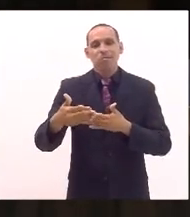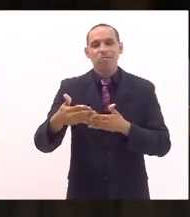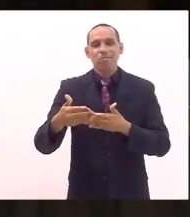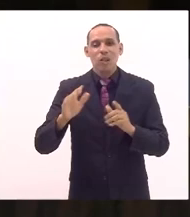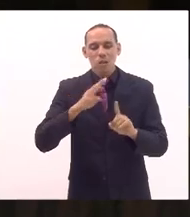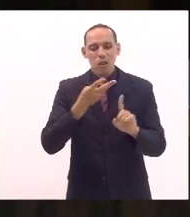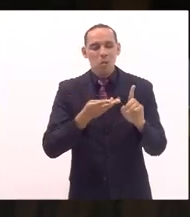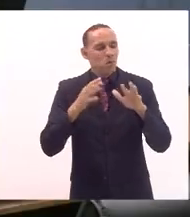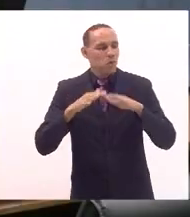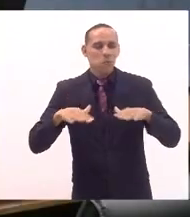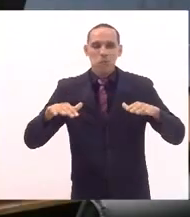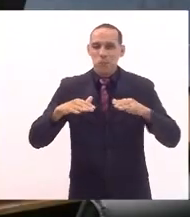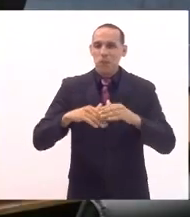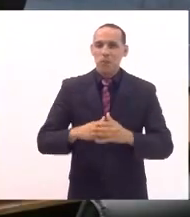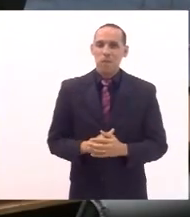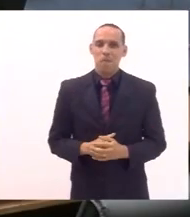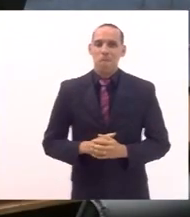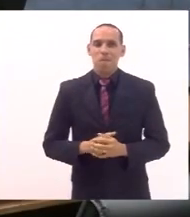homenageados